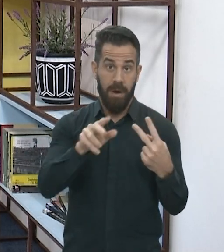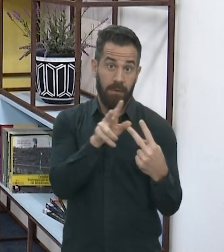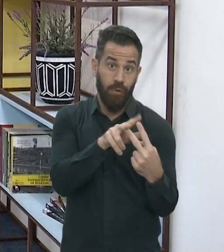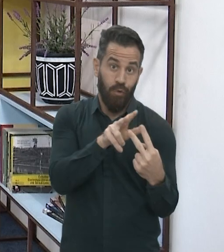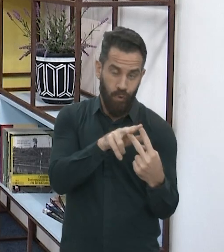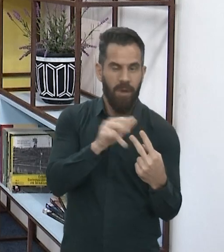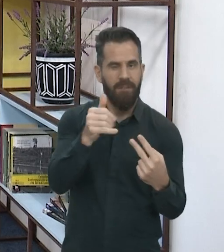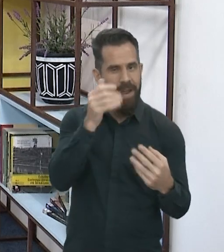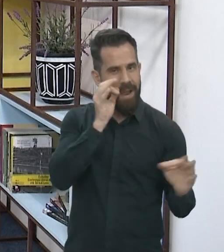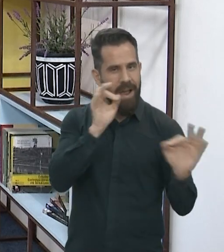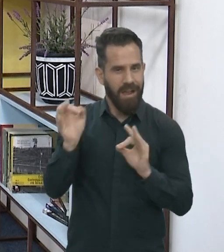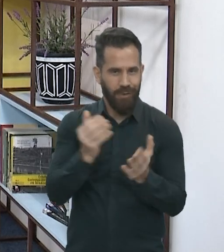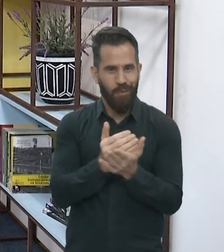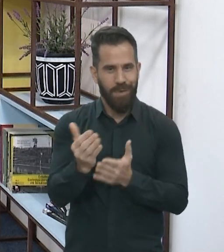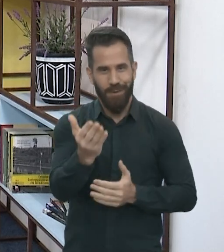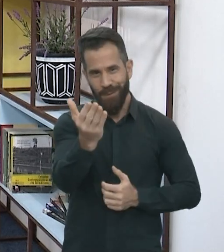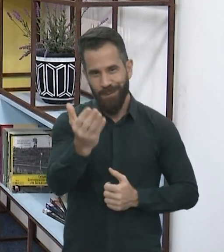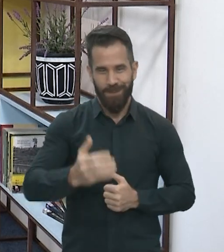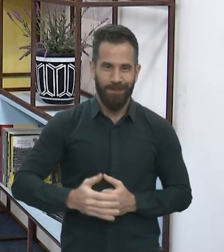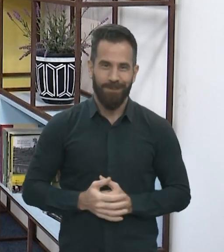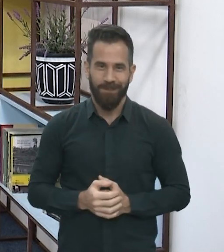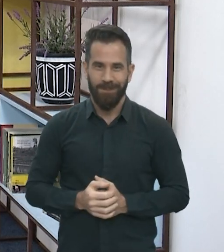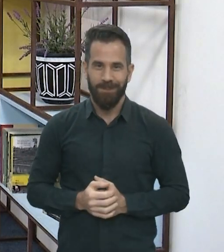gente, o Mundo UFG já está no ar.